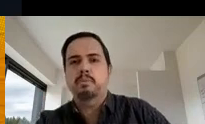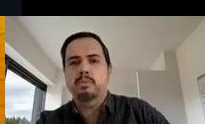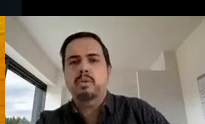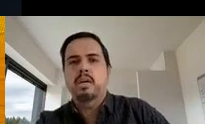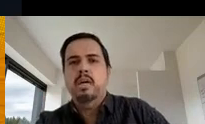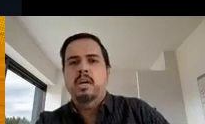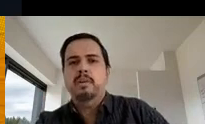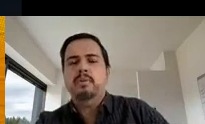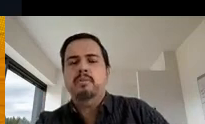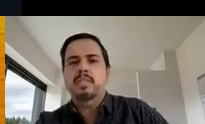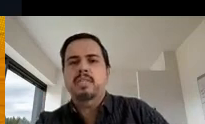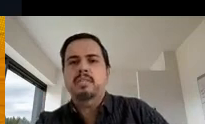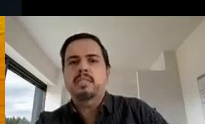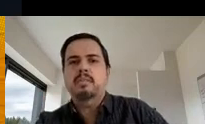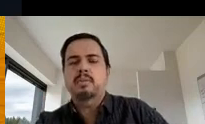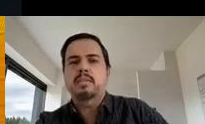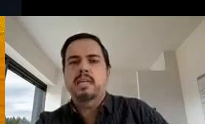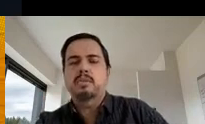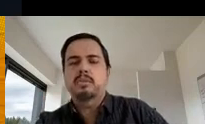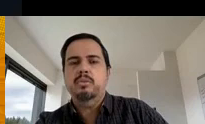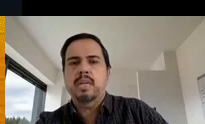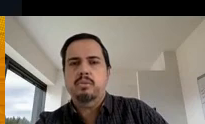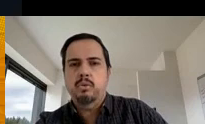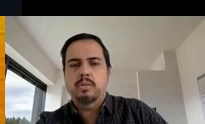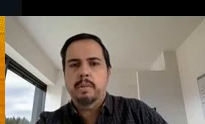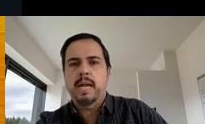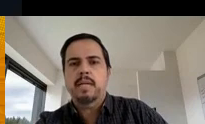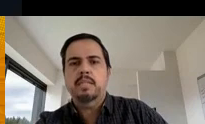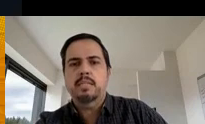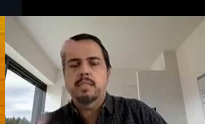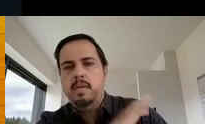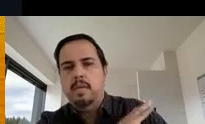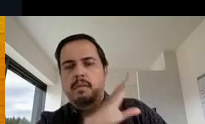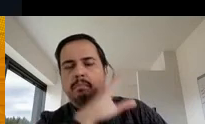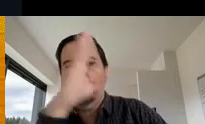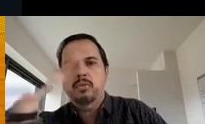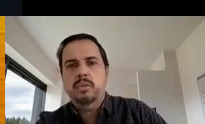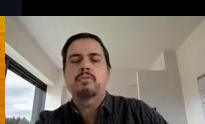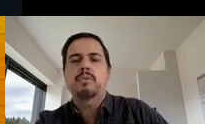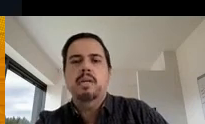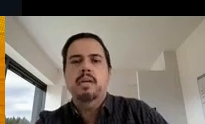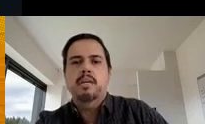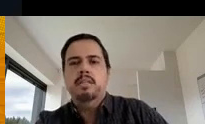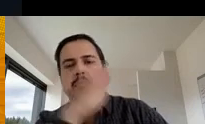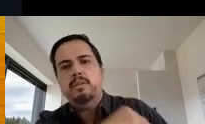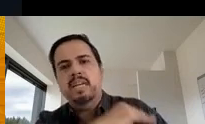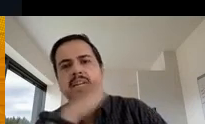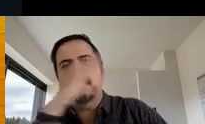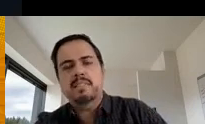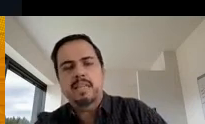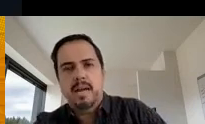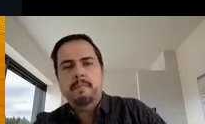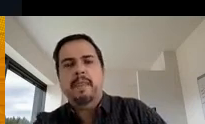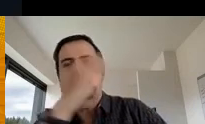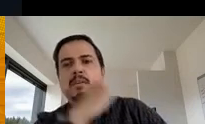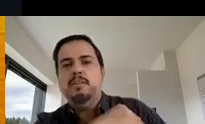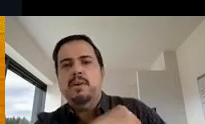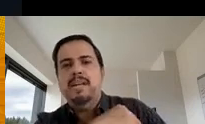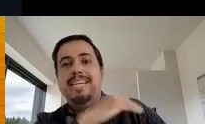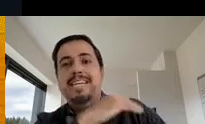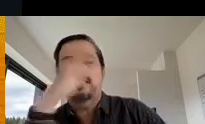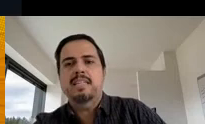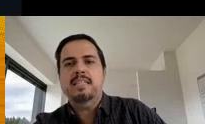cenários mais amplos, mas para você tangibilizar isso em ações práticas, é impossível. Você pode